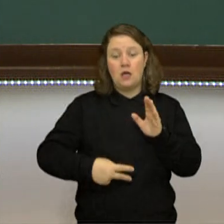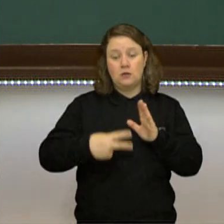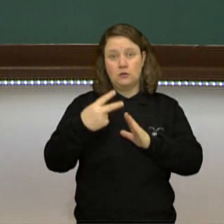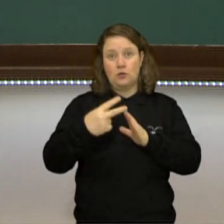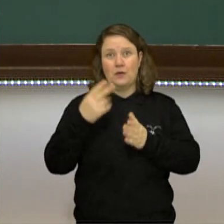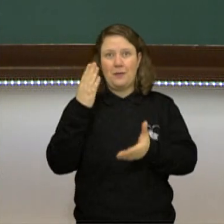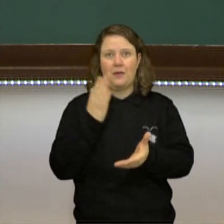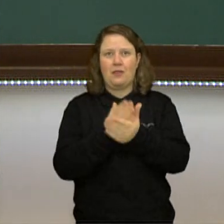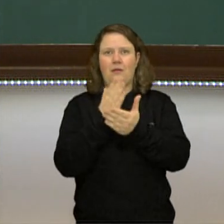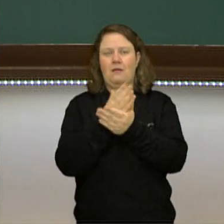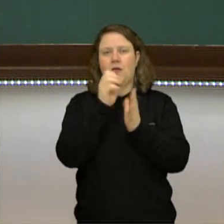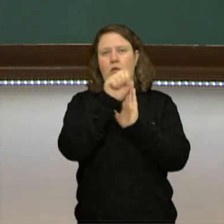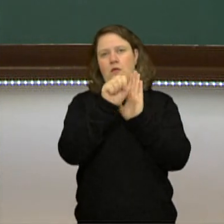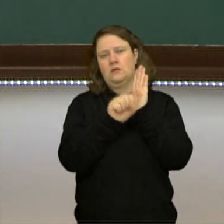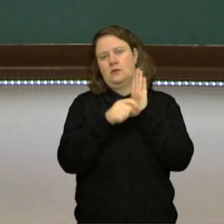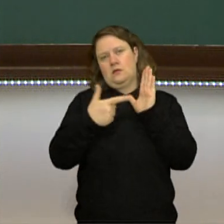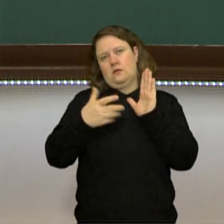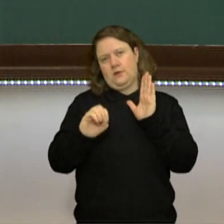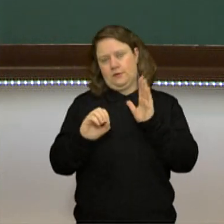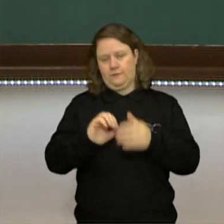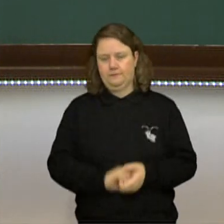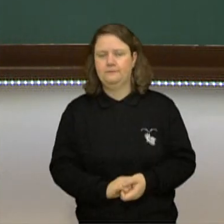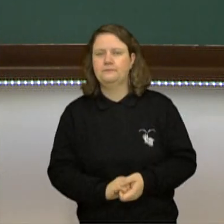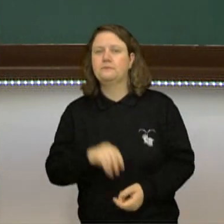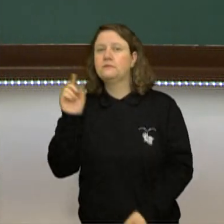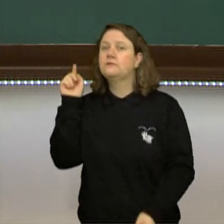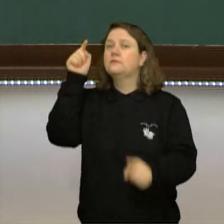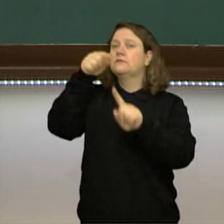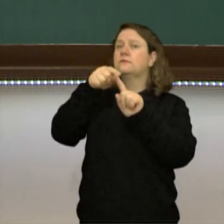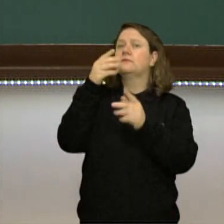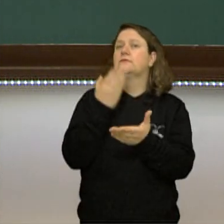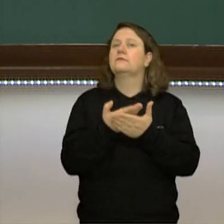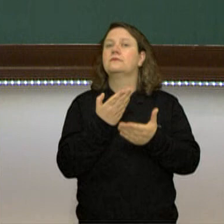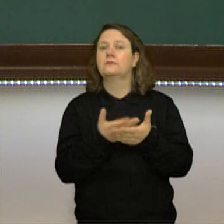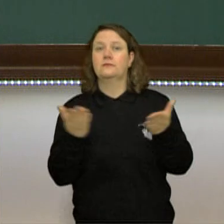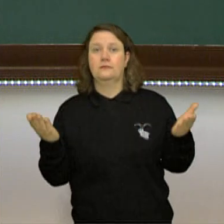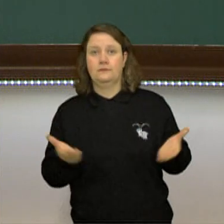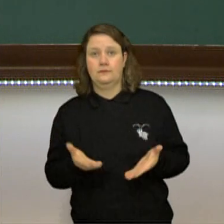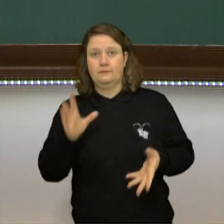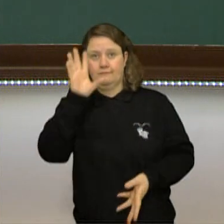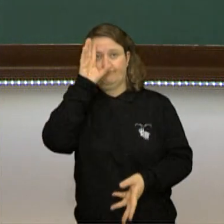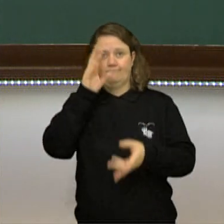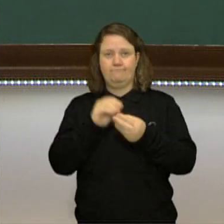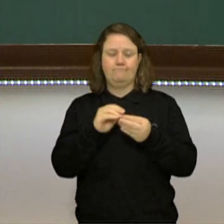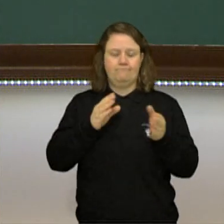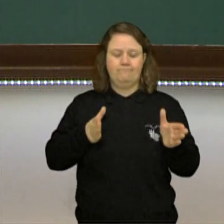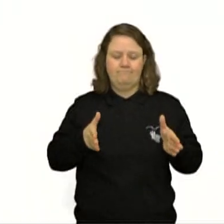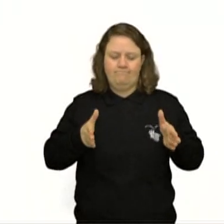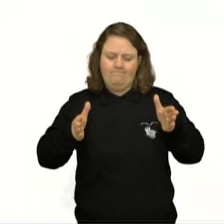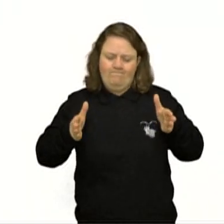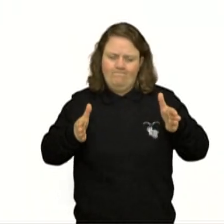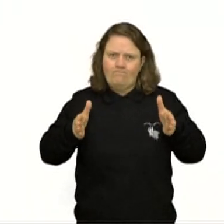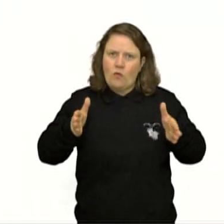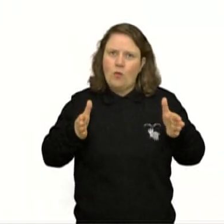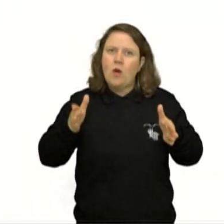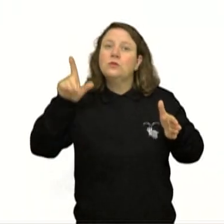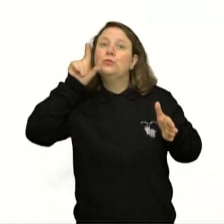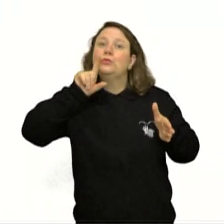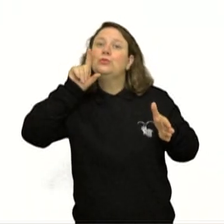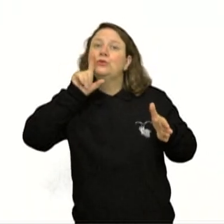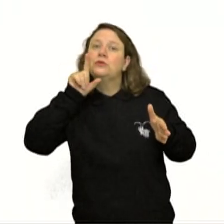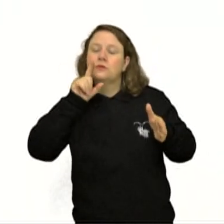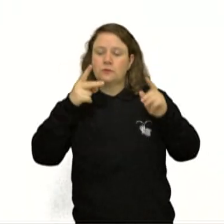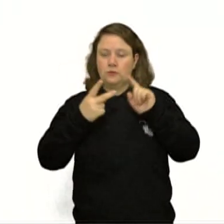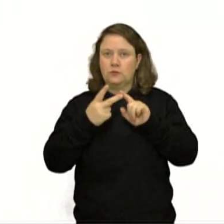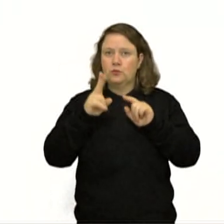do século XX. Qual é o objetivo da aula de hoje? É justamente compreender o período da Guerra Fria em que os Estados Unidos e a